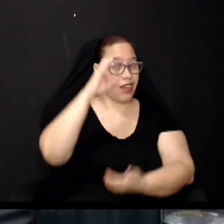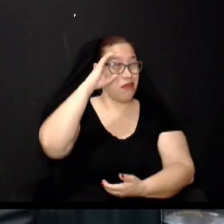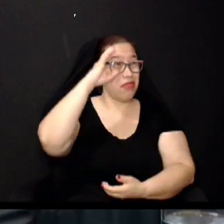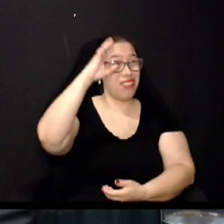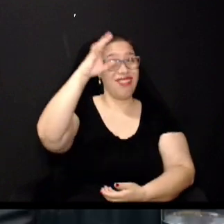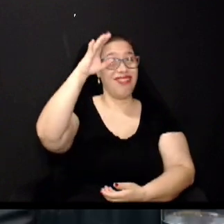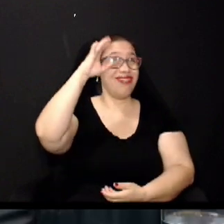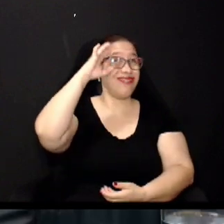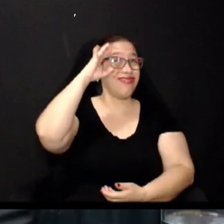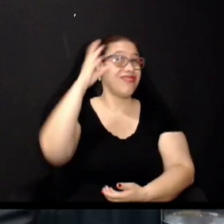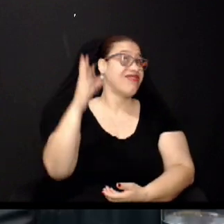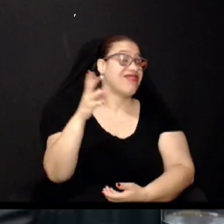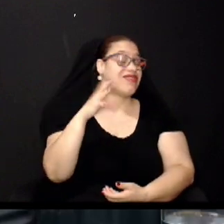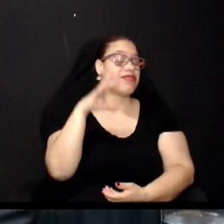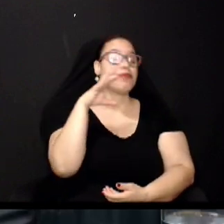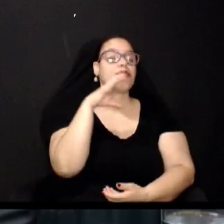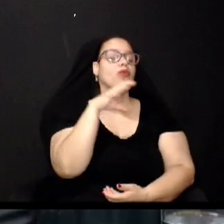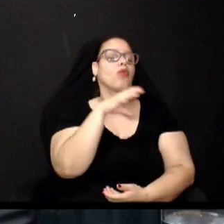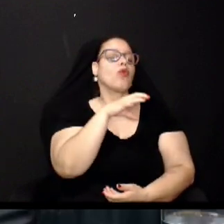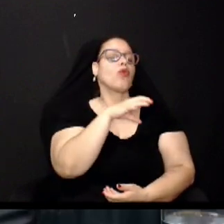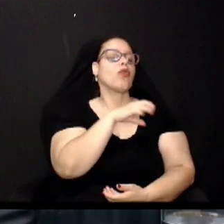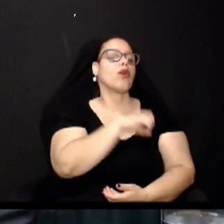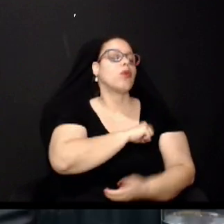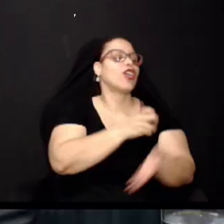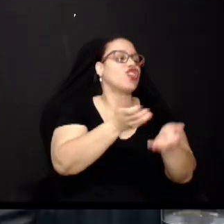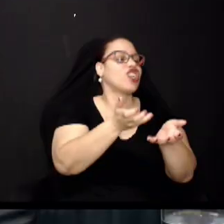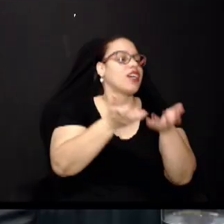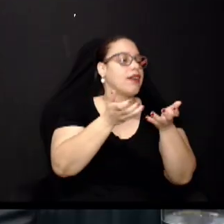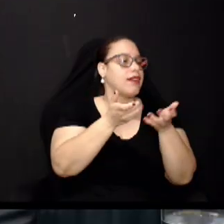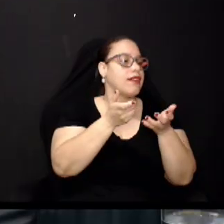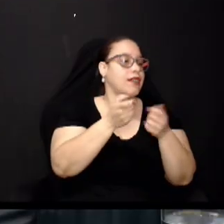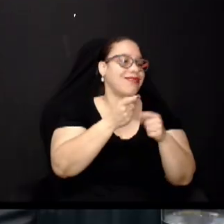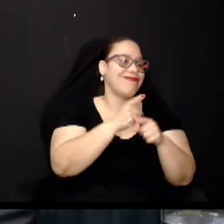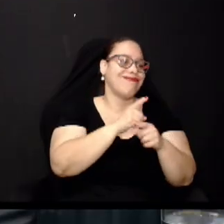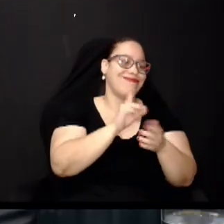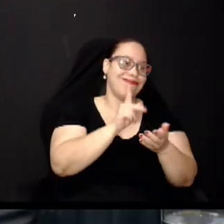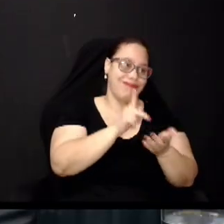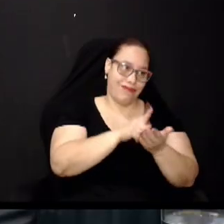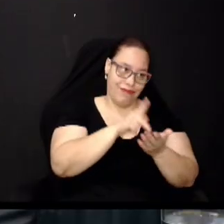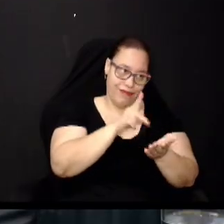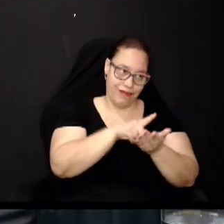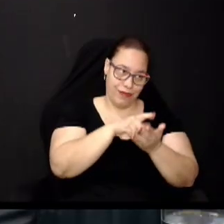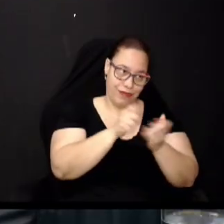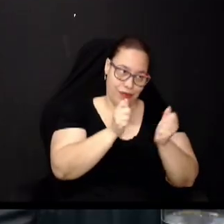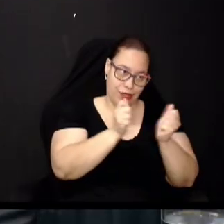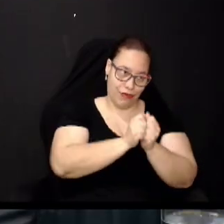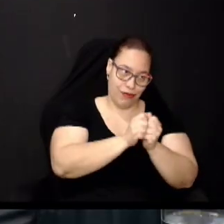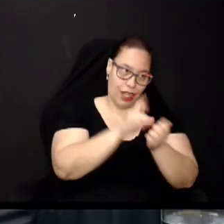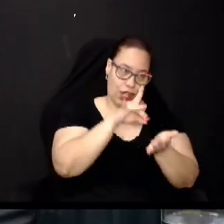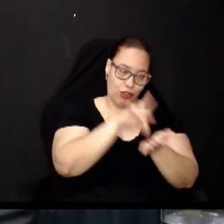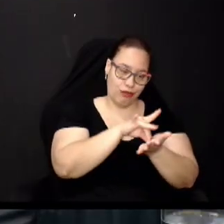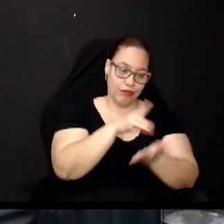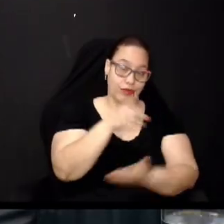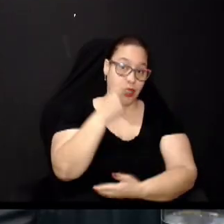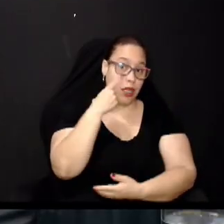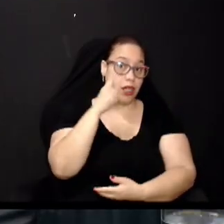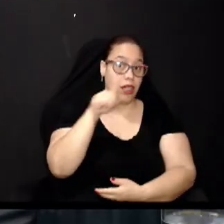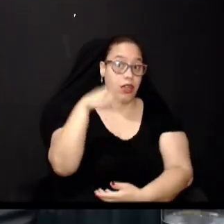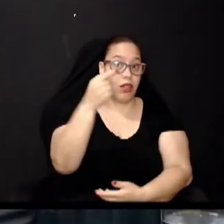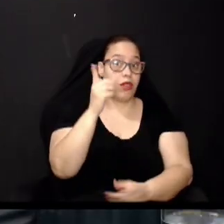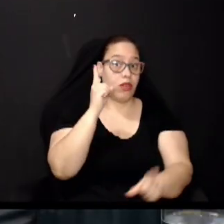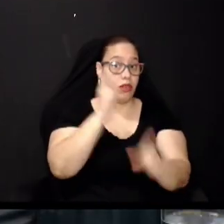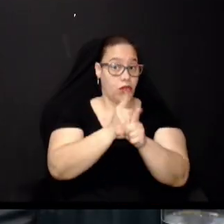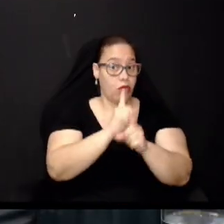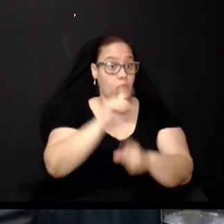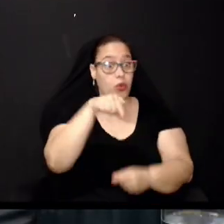se apaixona por quem a gente quer e não por quem de fato está ali, né? A gente idealiza no outro, a gente encontra no outro o